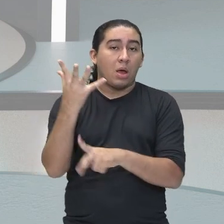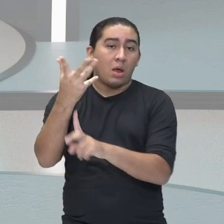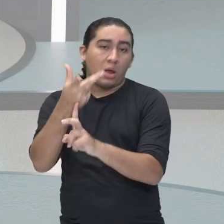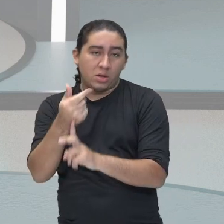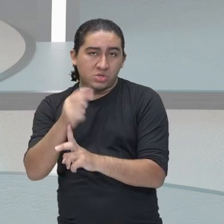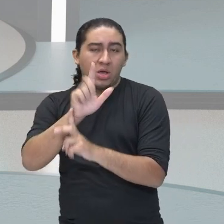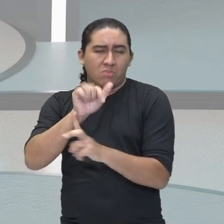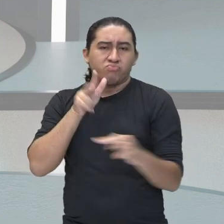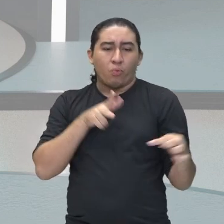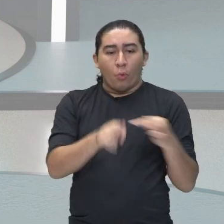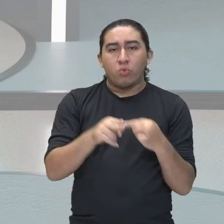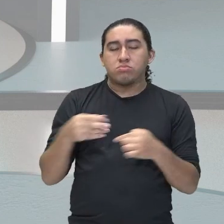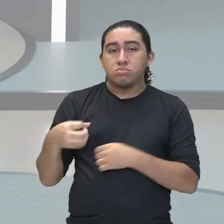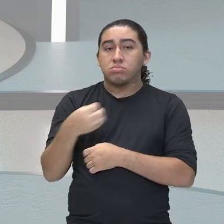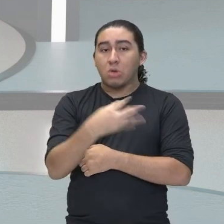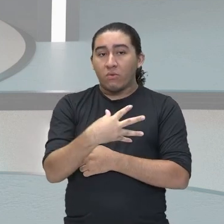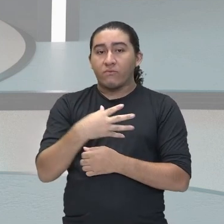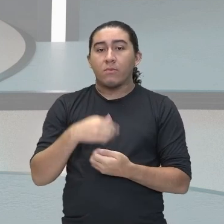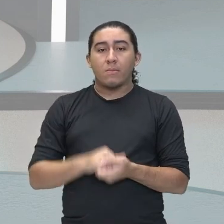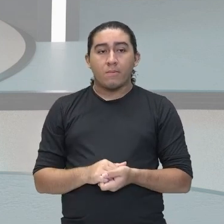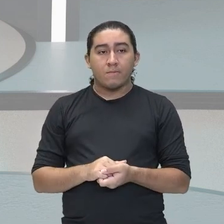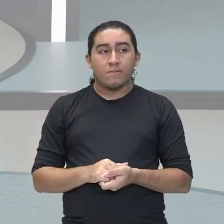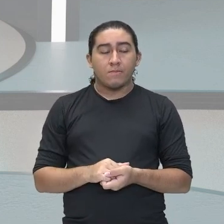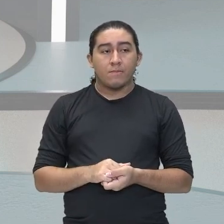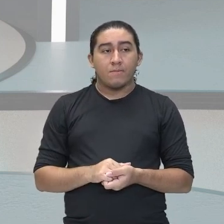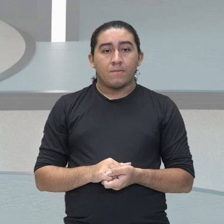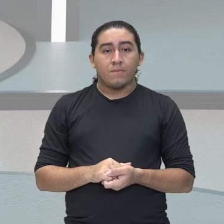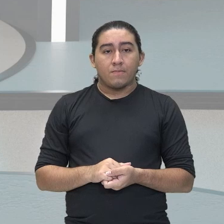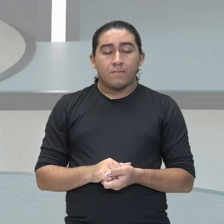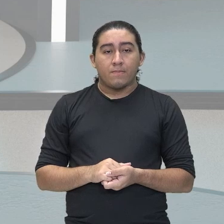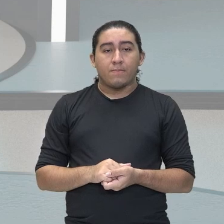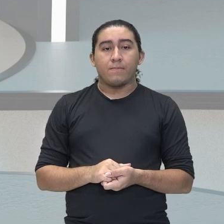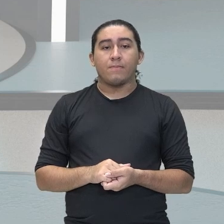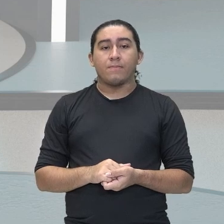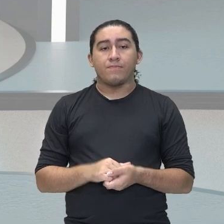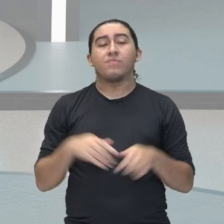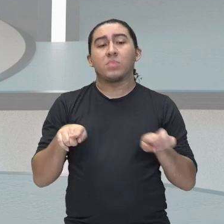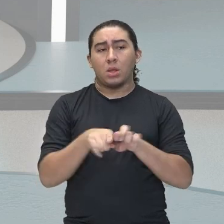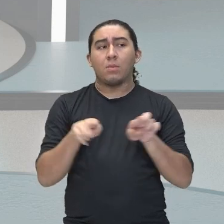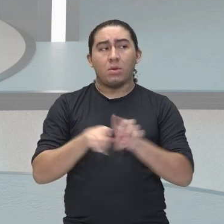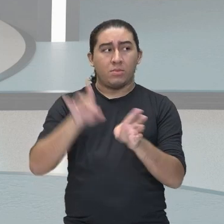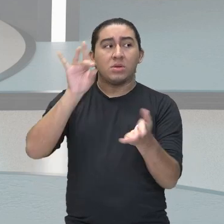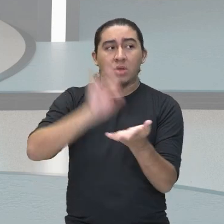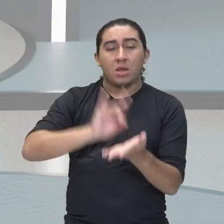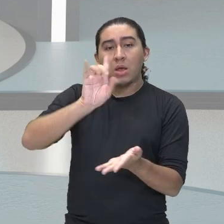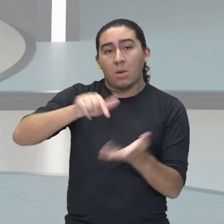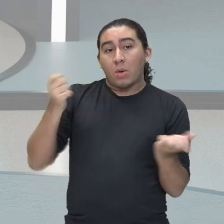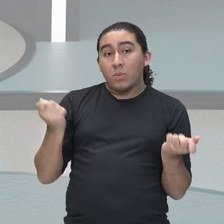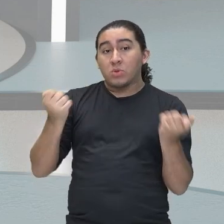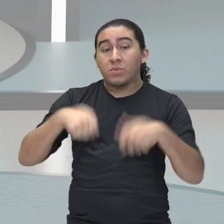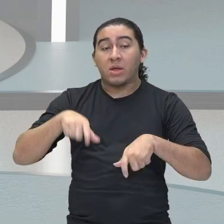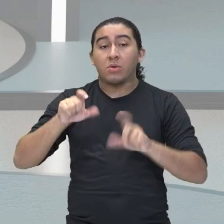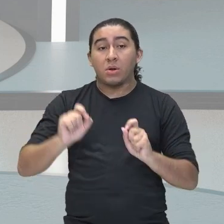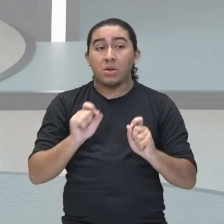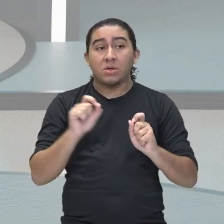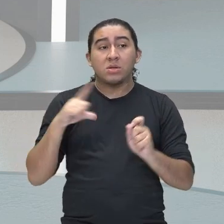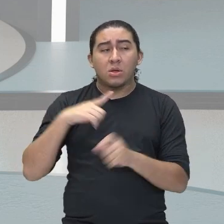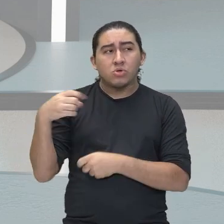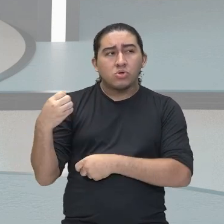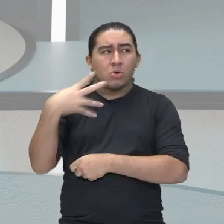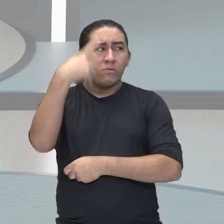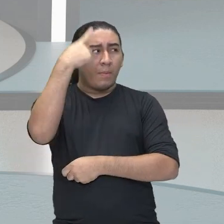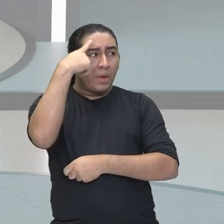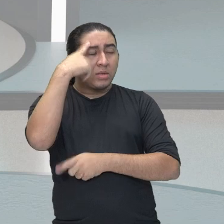uma ruptura com a era medieval. Então, foi realmente uma forma nova de se